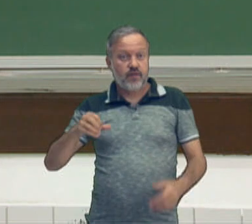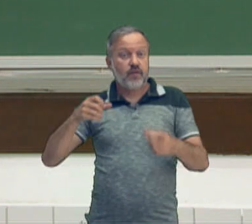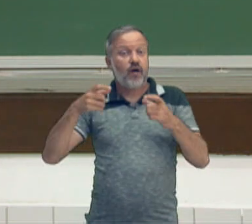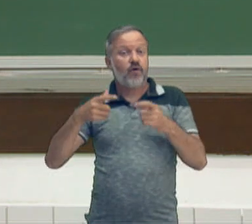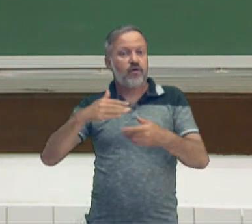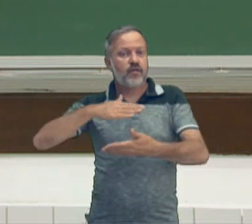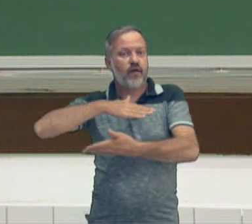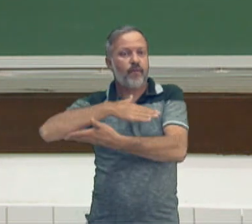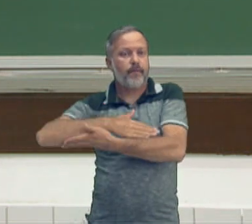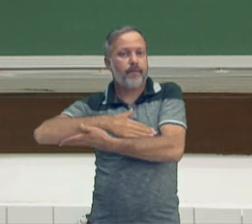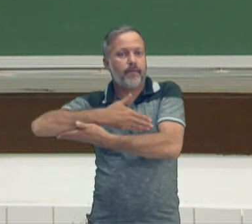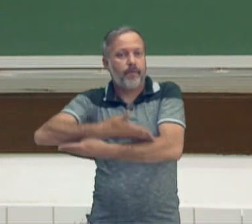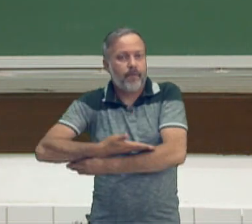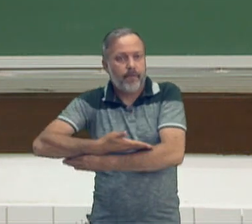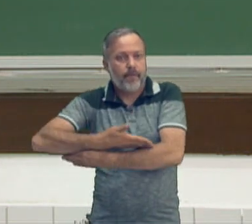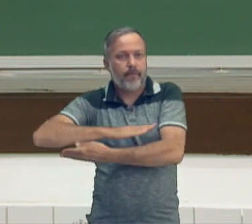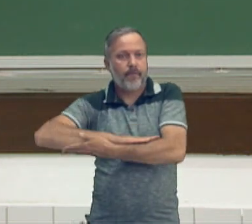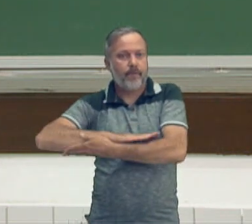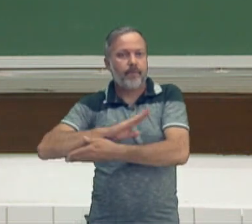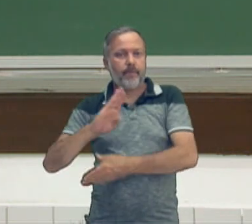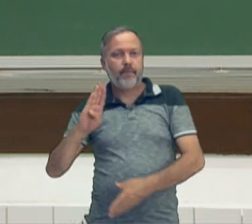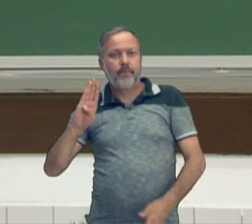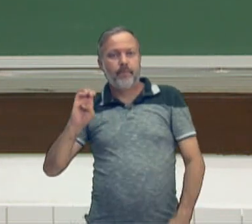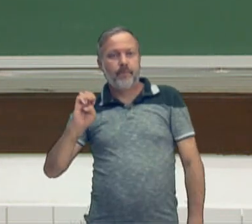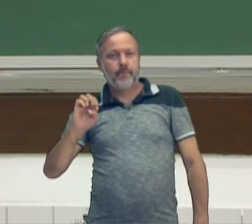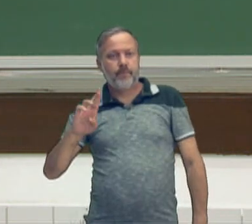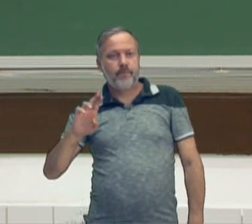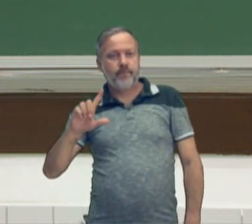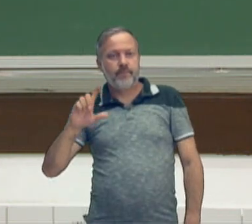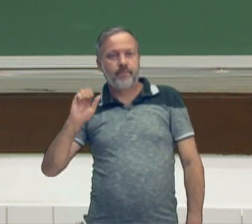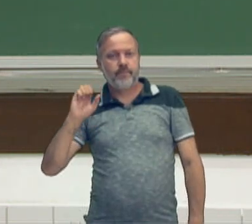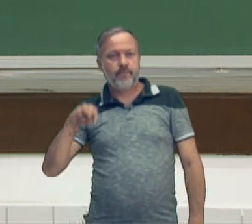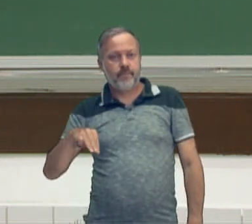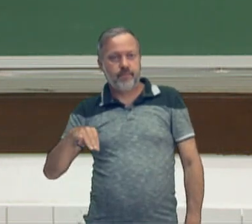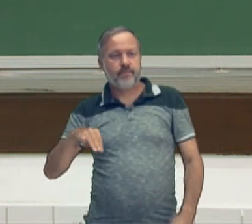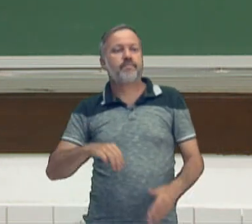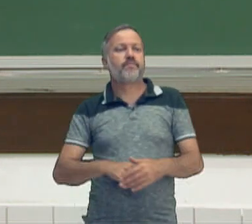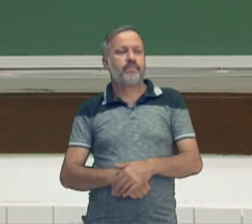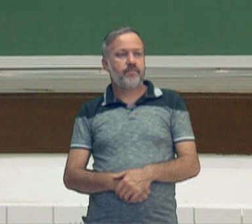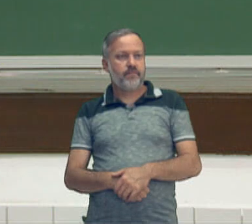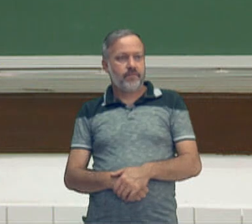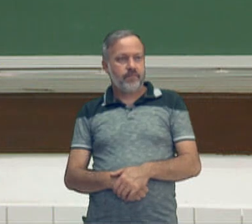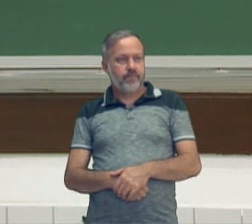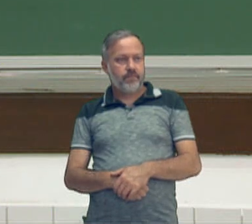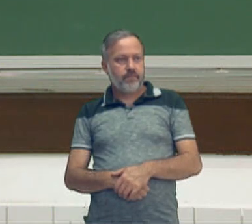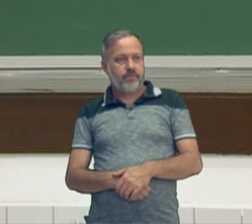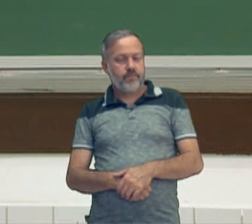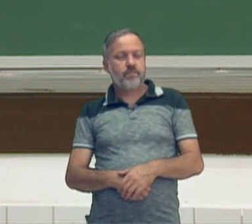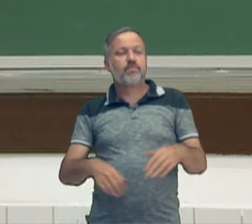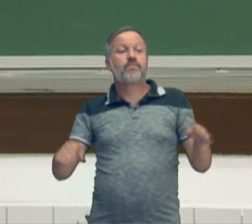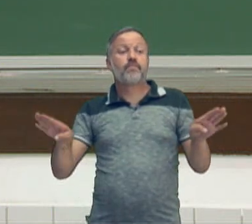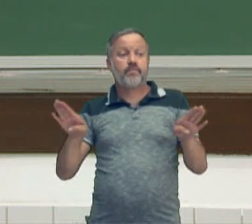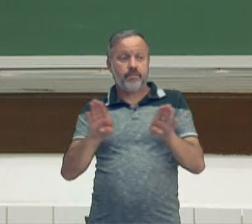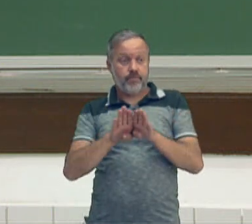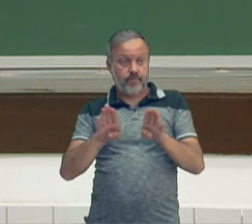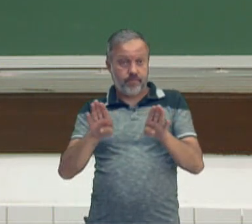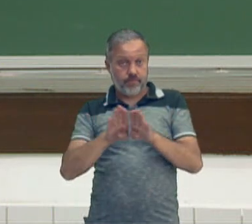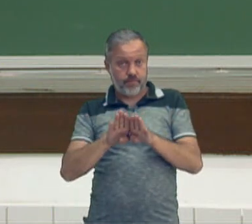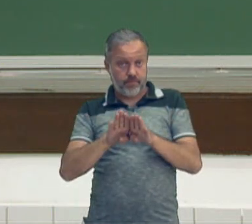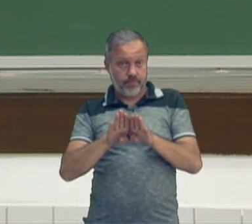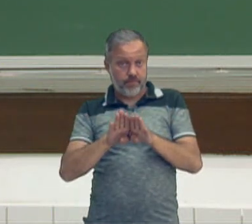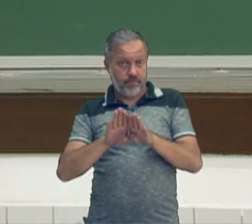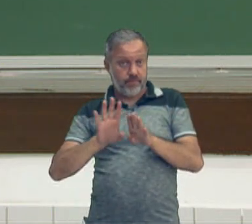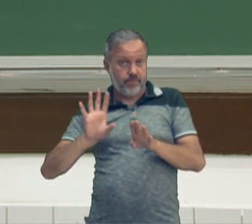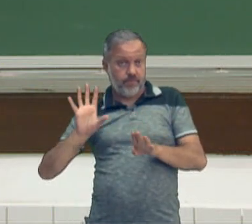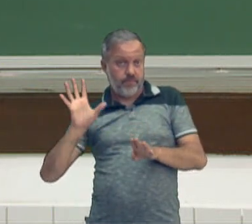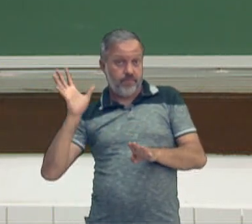de regionalizar sob o ponto de vista geopolítico. Tá? Sob o ponto de vista, agora, uma regionalização de